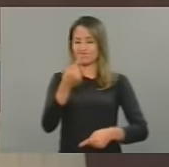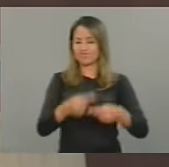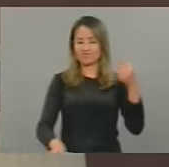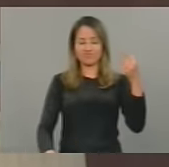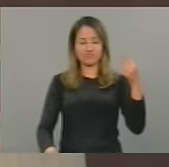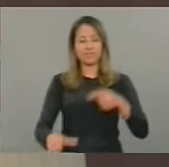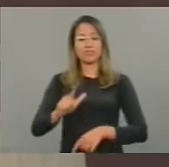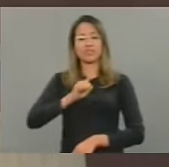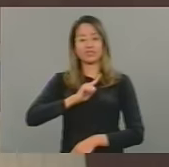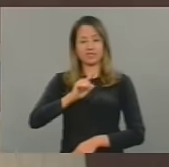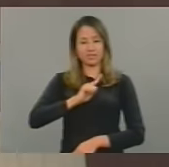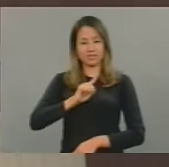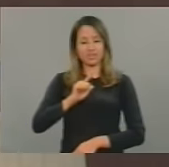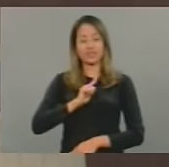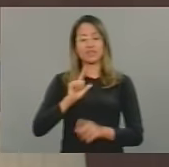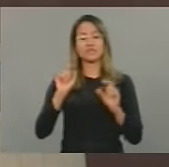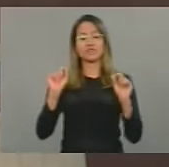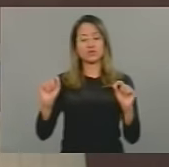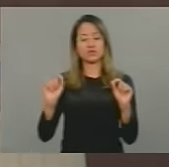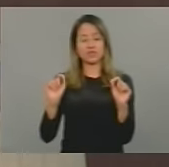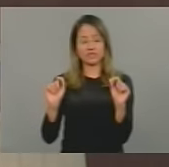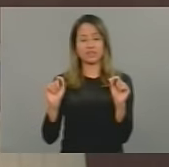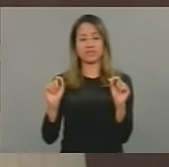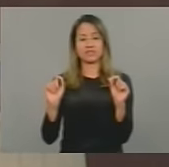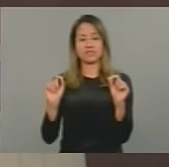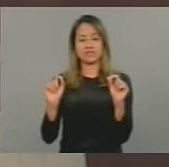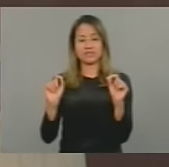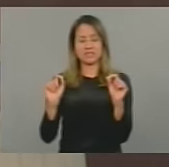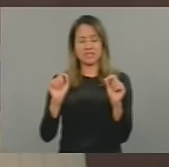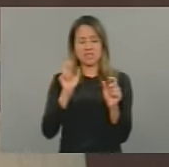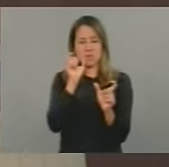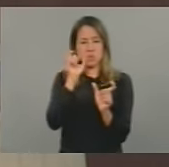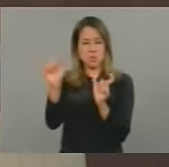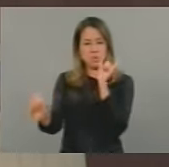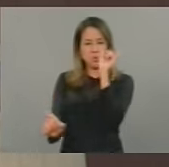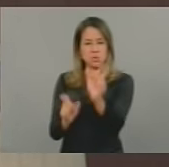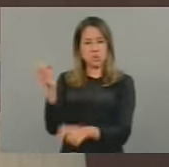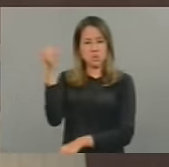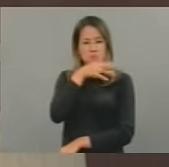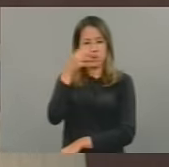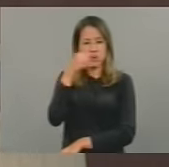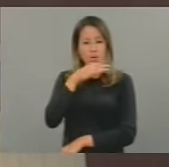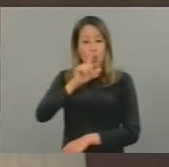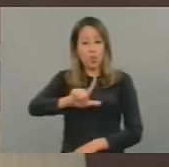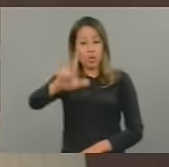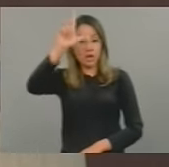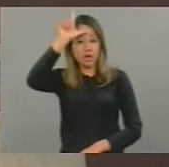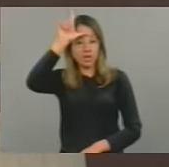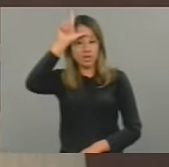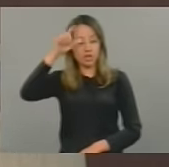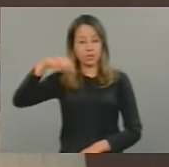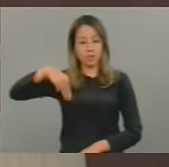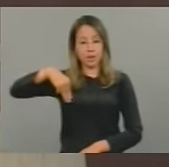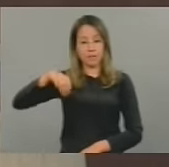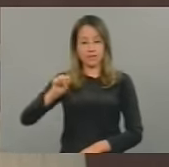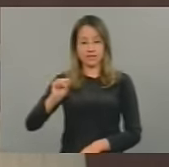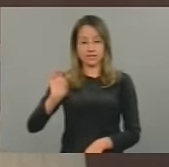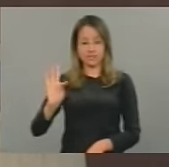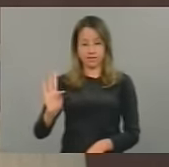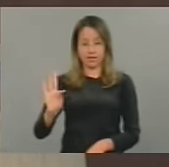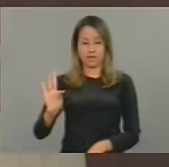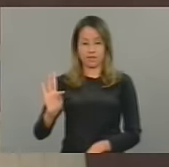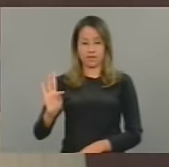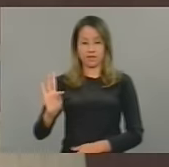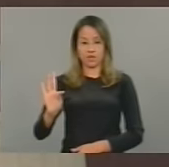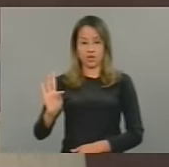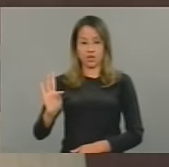recebeu com brados reacionários e xingamentos o líder nacional do MST, João Pedro Stedley,